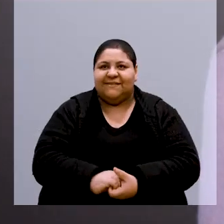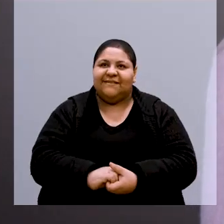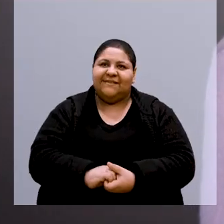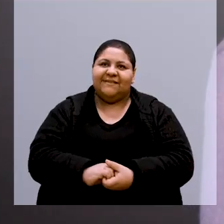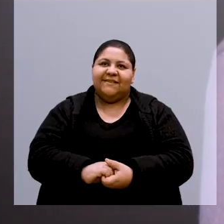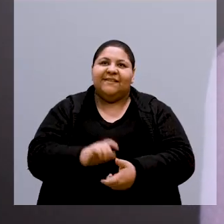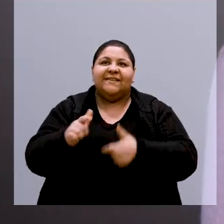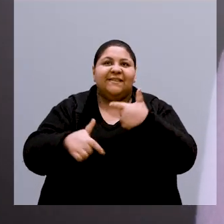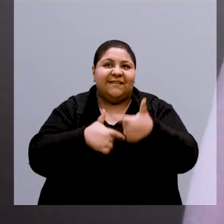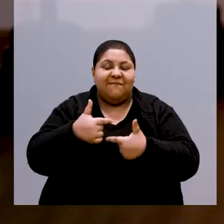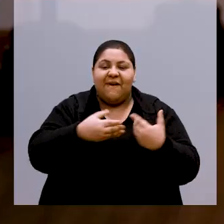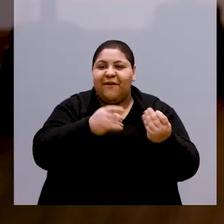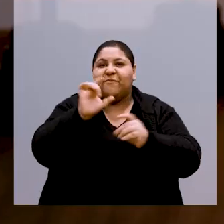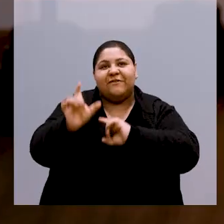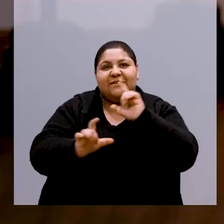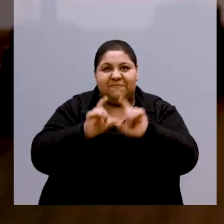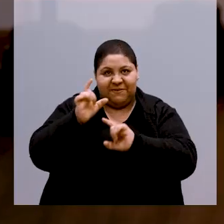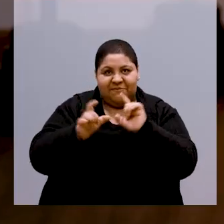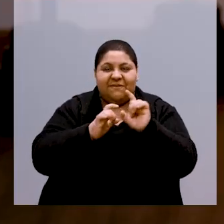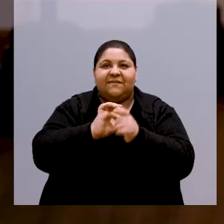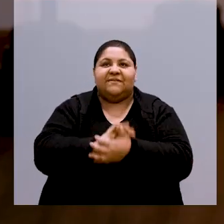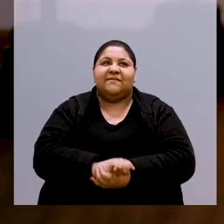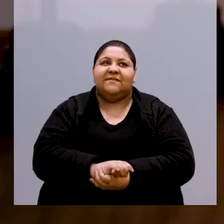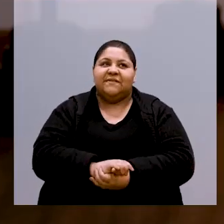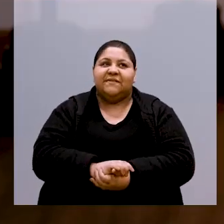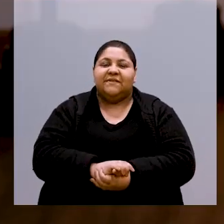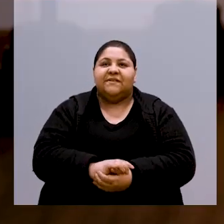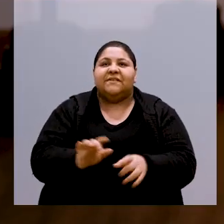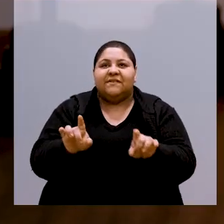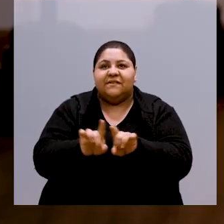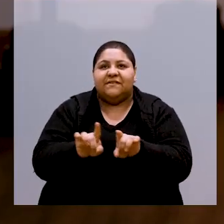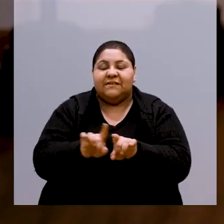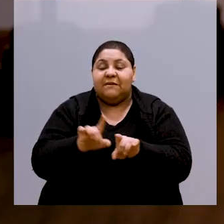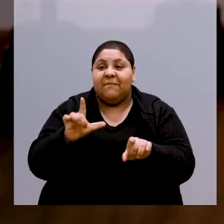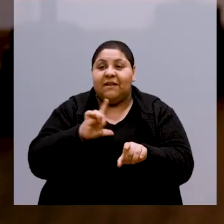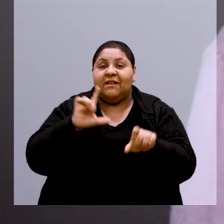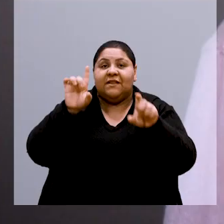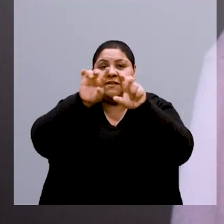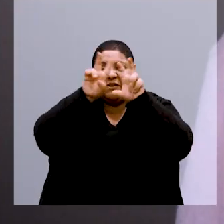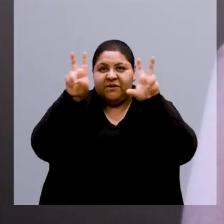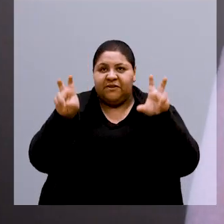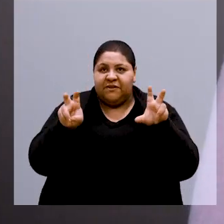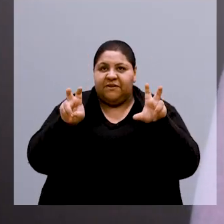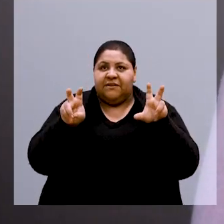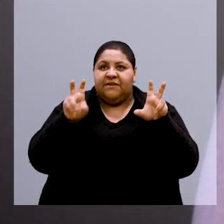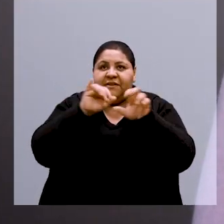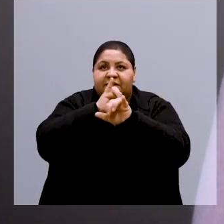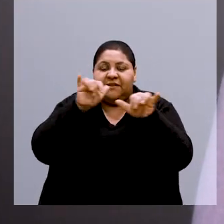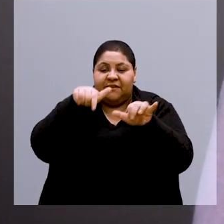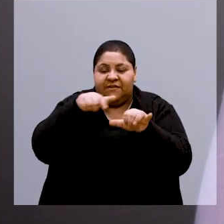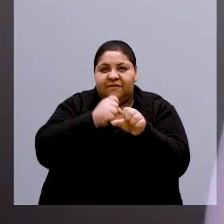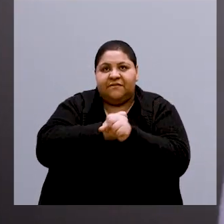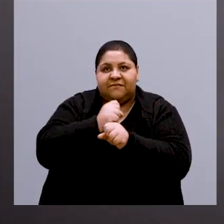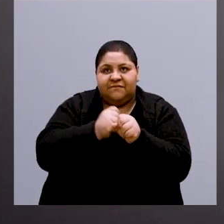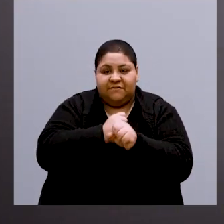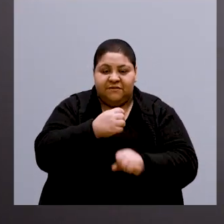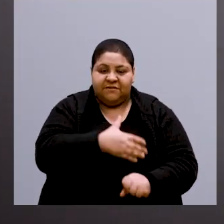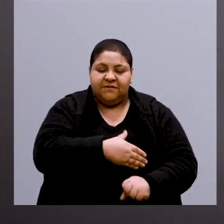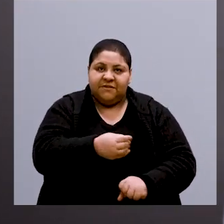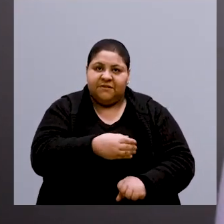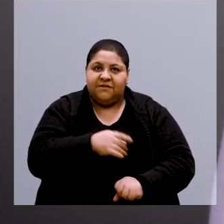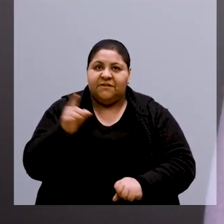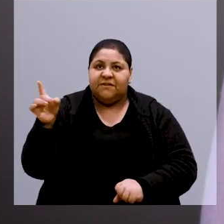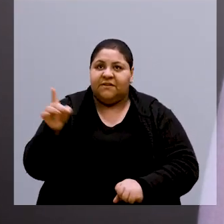agradecer mesmo. É um trabalho de muitas mãos, né? Muitas mãos. E também tem o tema da campanha desse ano